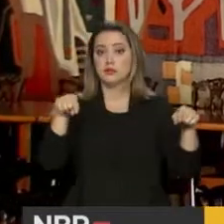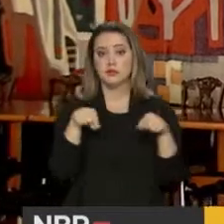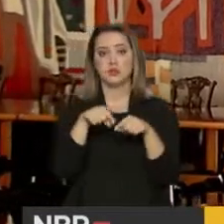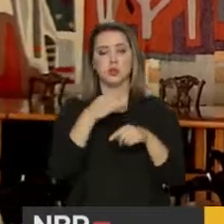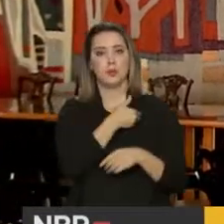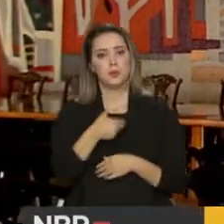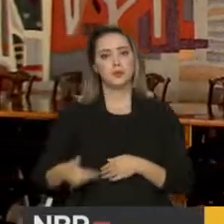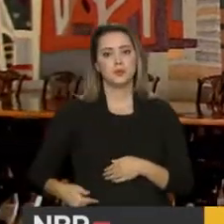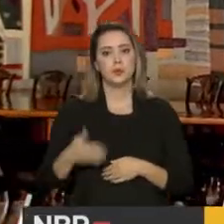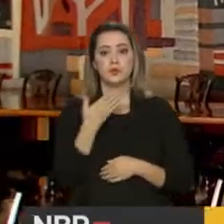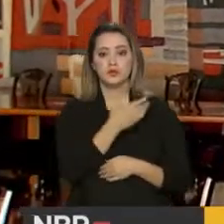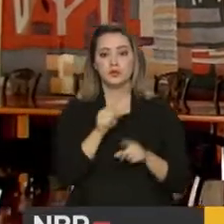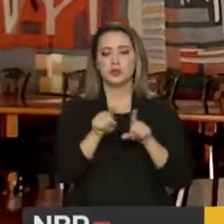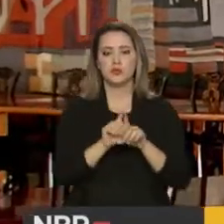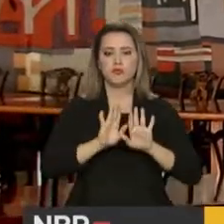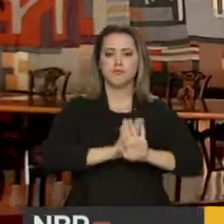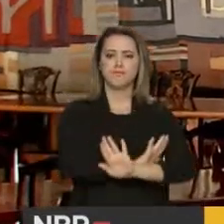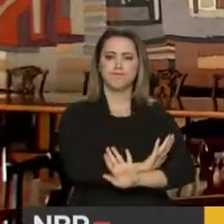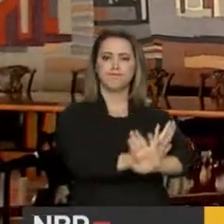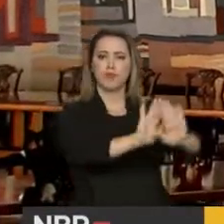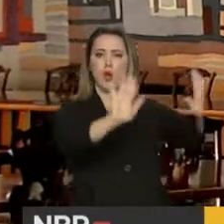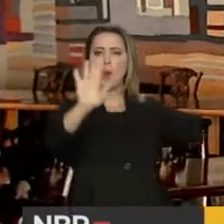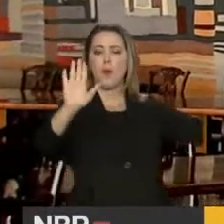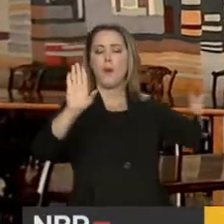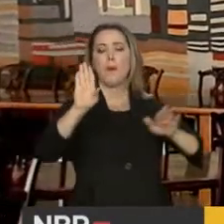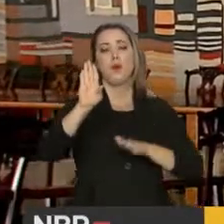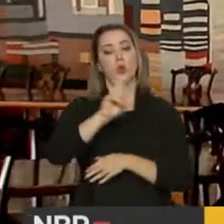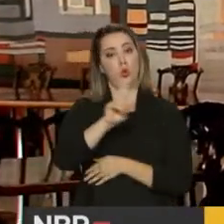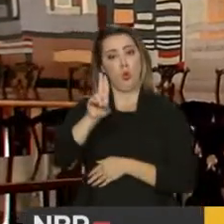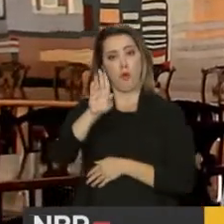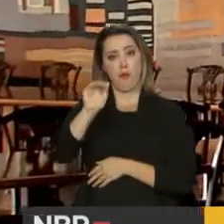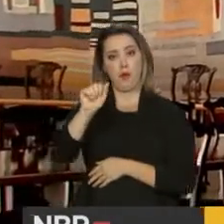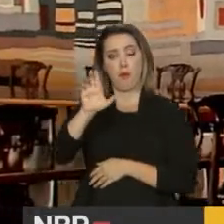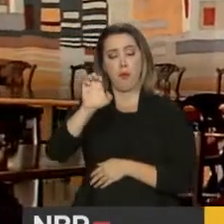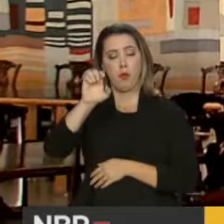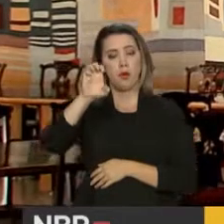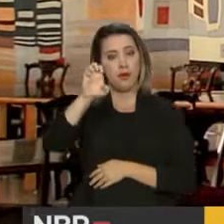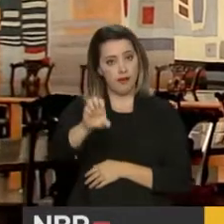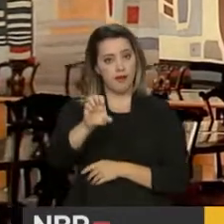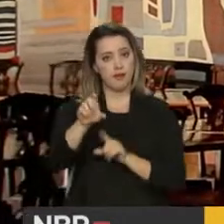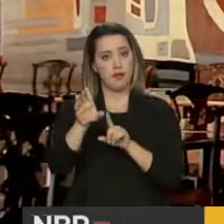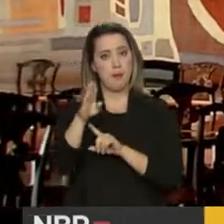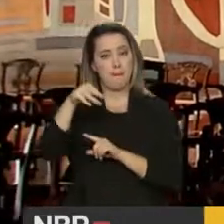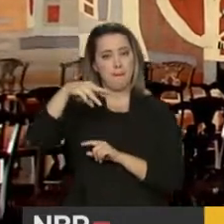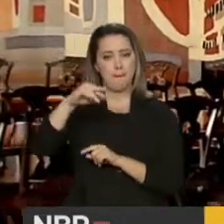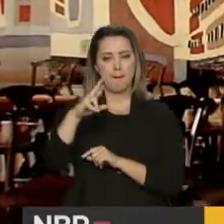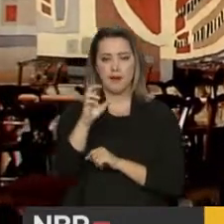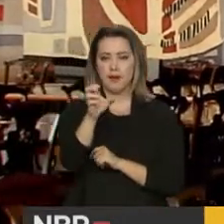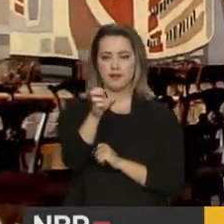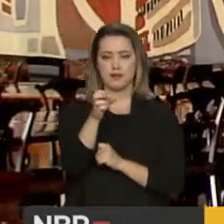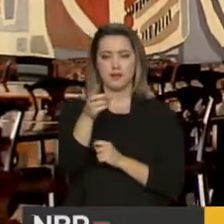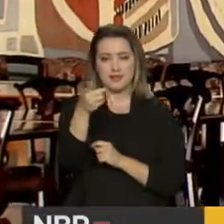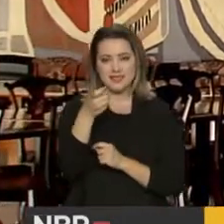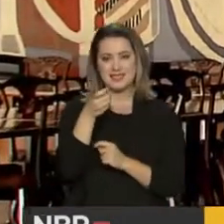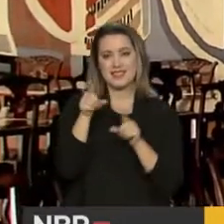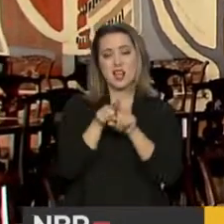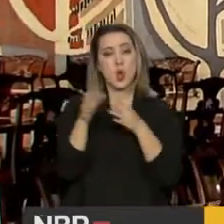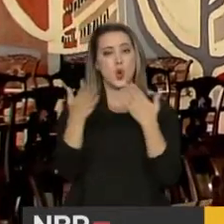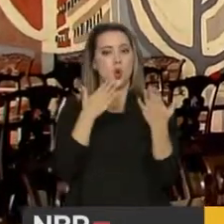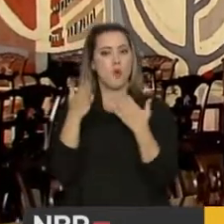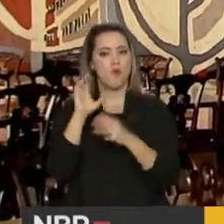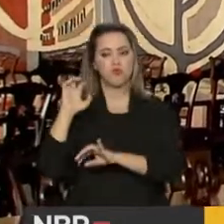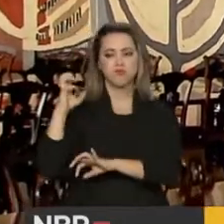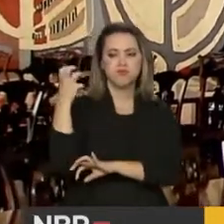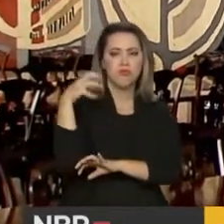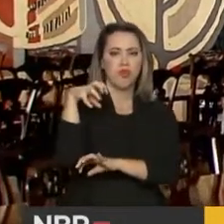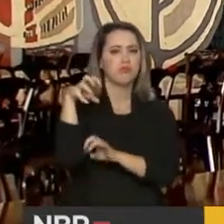imenso painel do Burle Marx, que é uma paisagem que se refere ao Cerrado. E o que é mais interessante